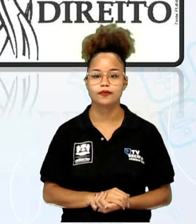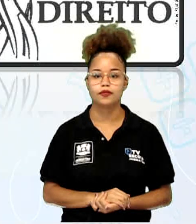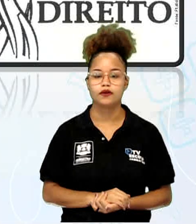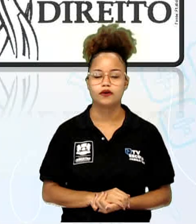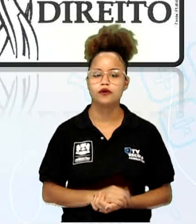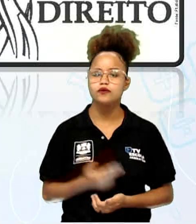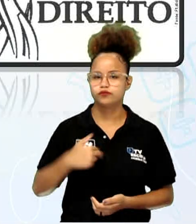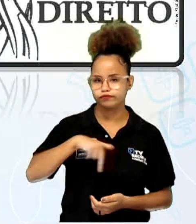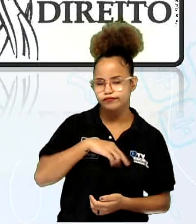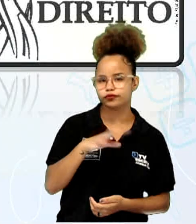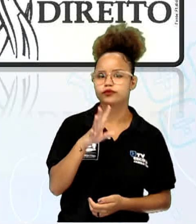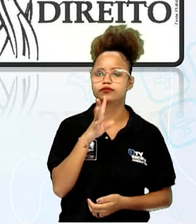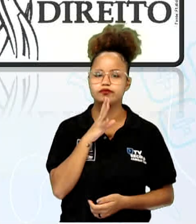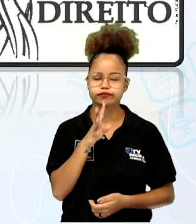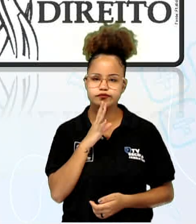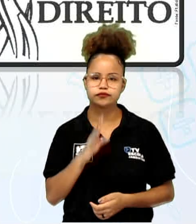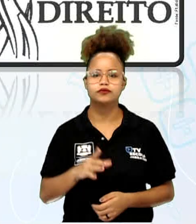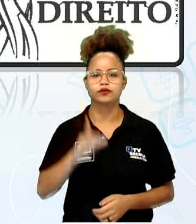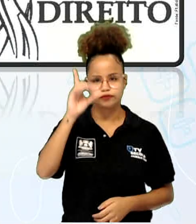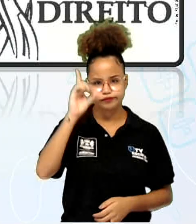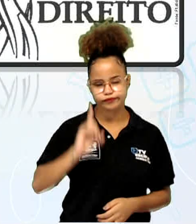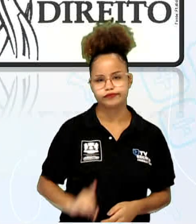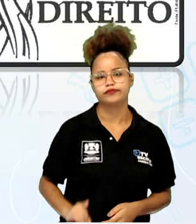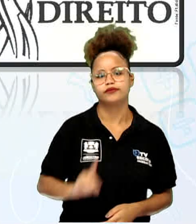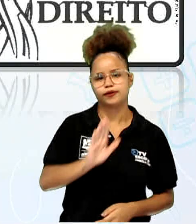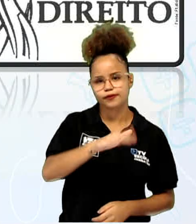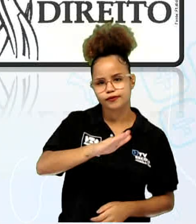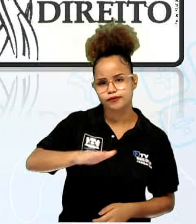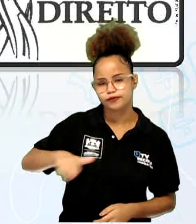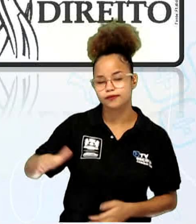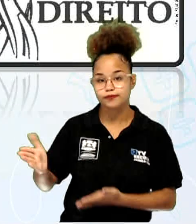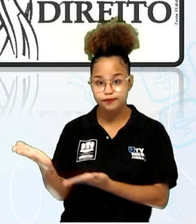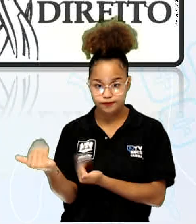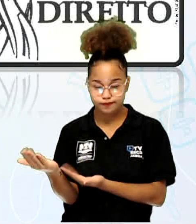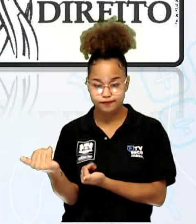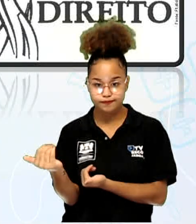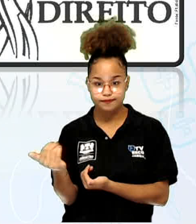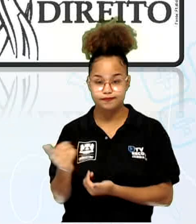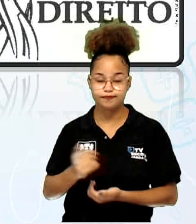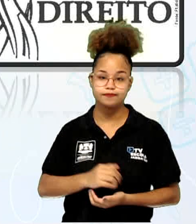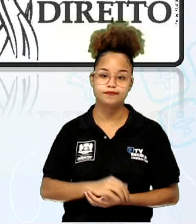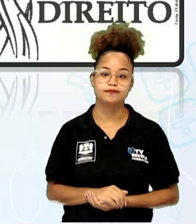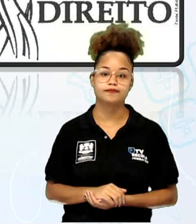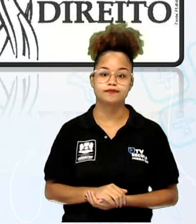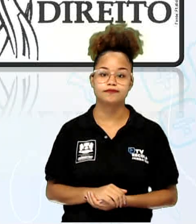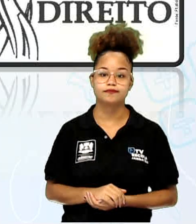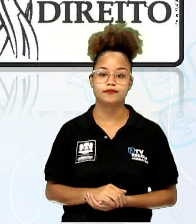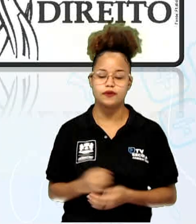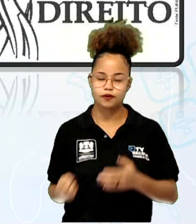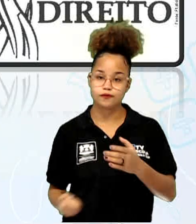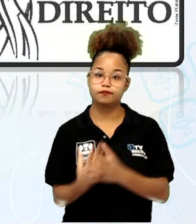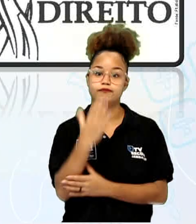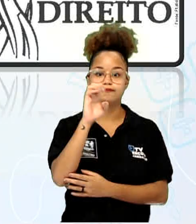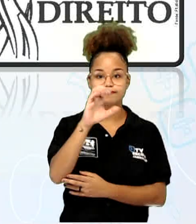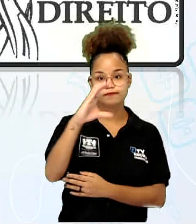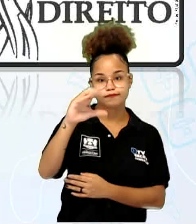Nós iremos conhecer os direitos das crianças e dos adolescentes e a criação do